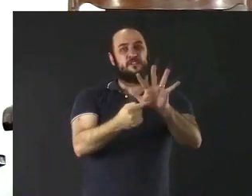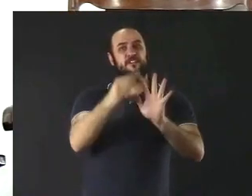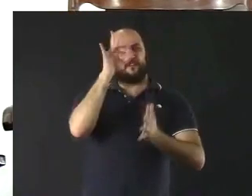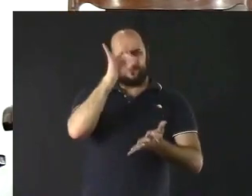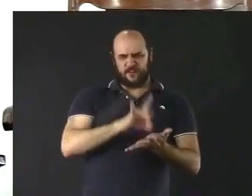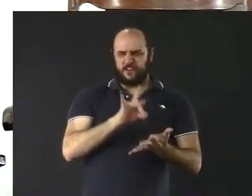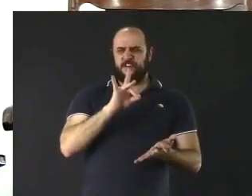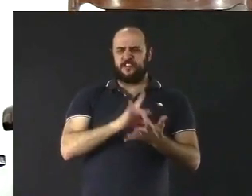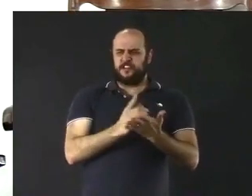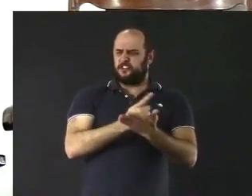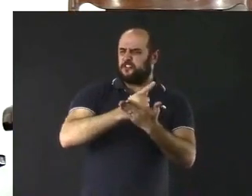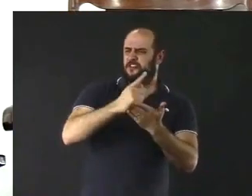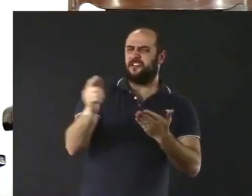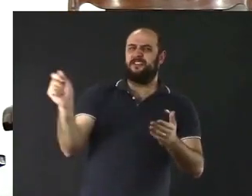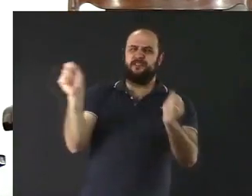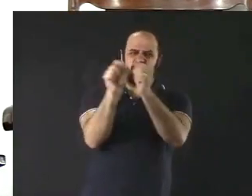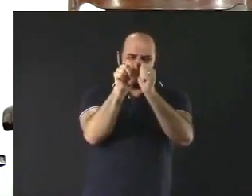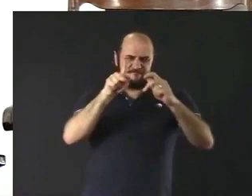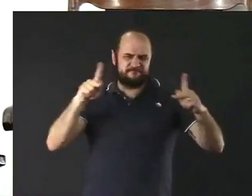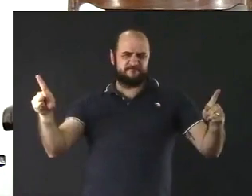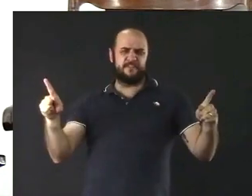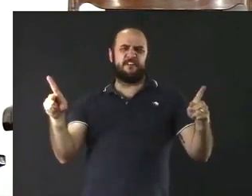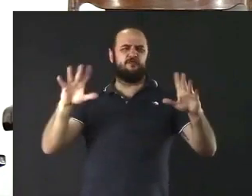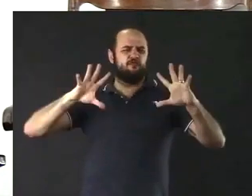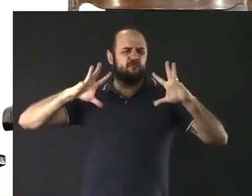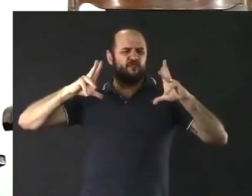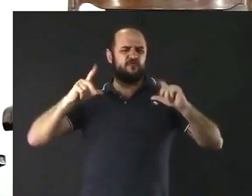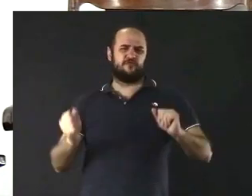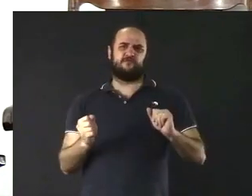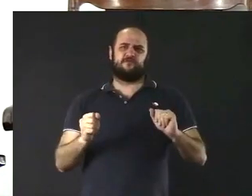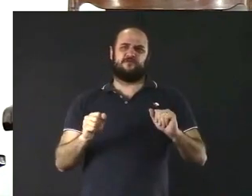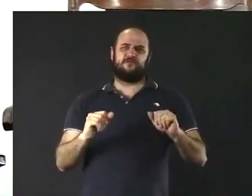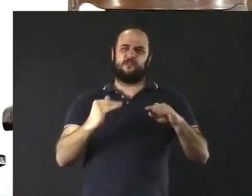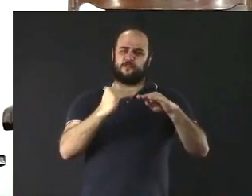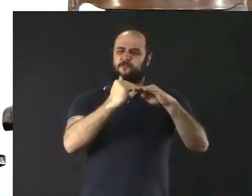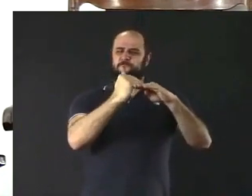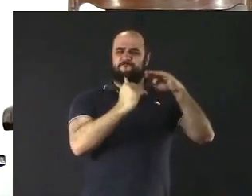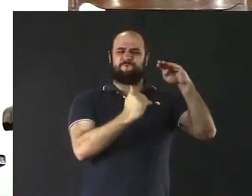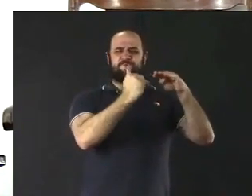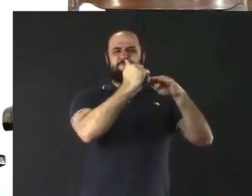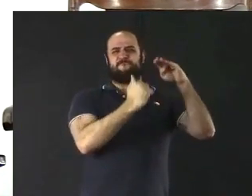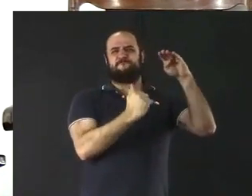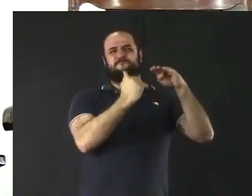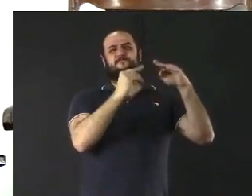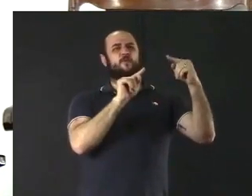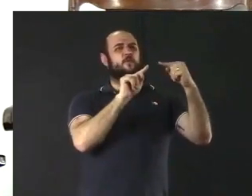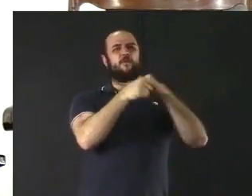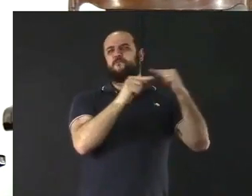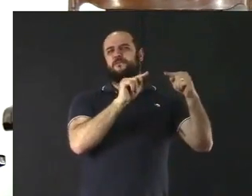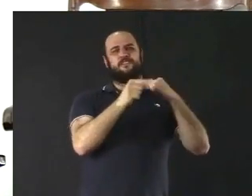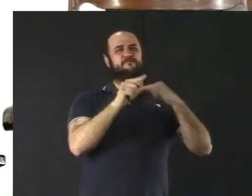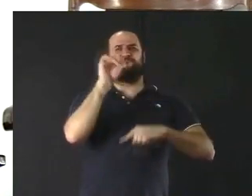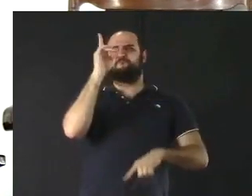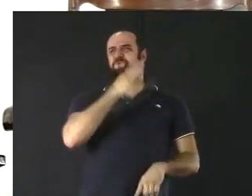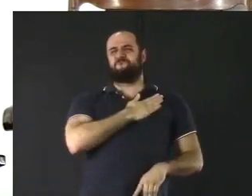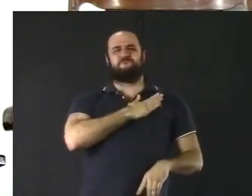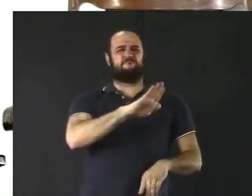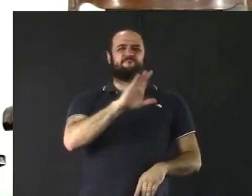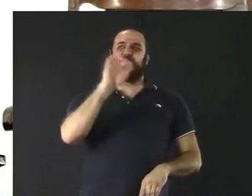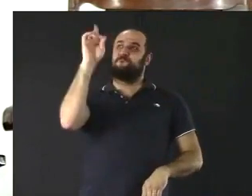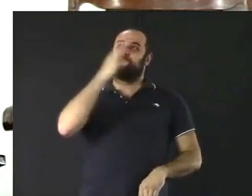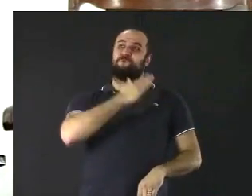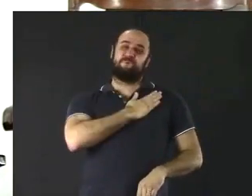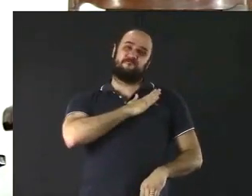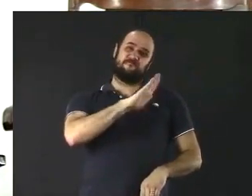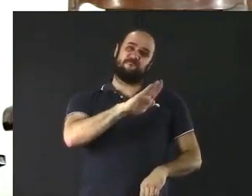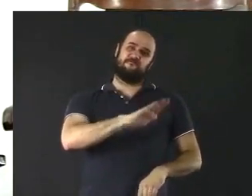Gênesis a Apocalipse, queridos, que esse jugo desigual não agrada a Deus, não agrada a Deus. E